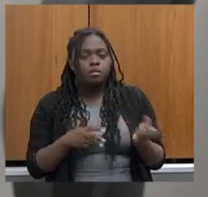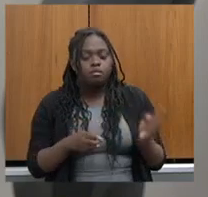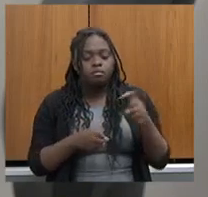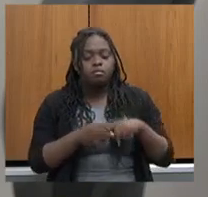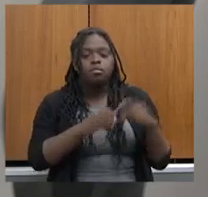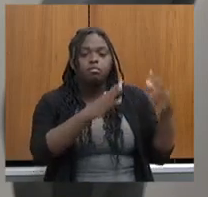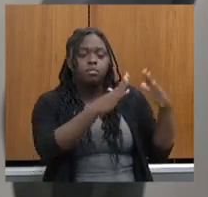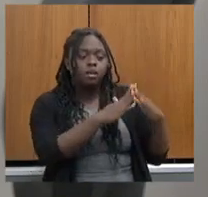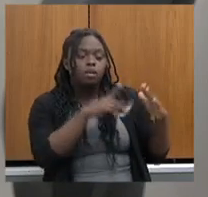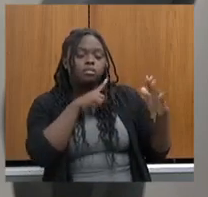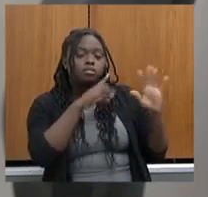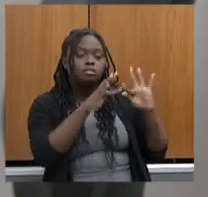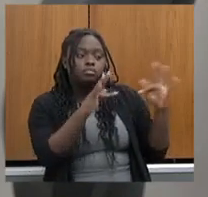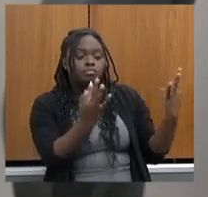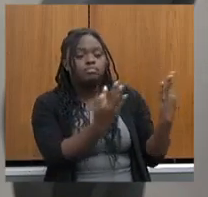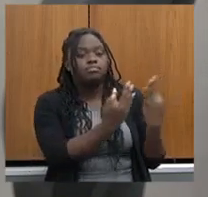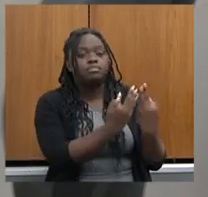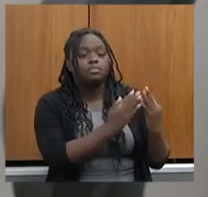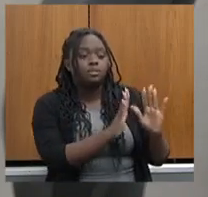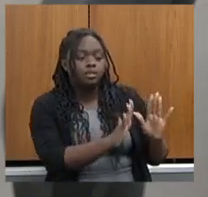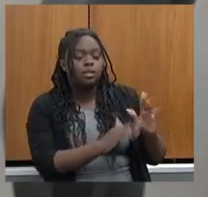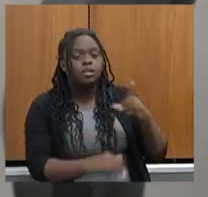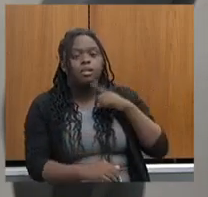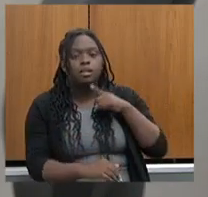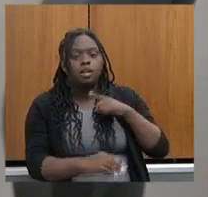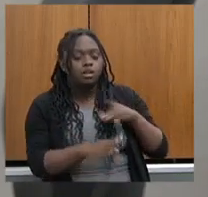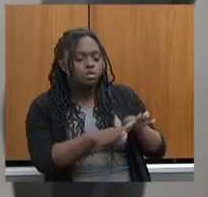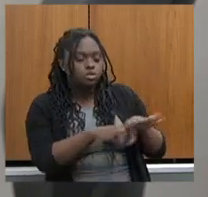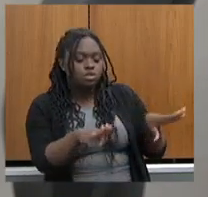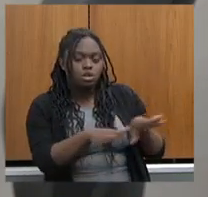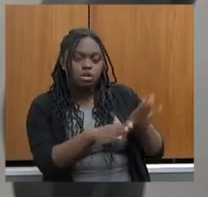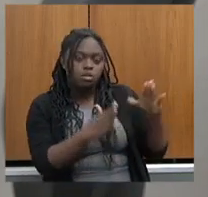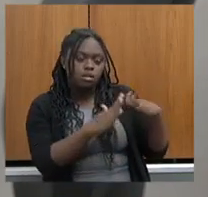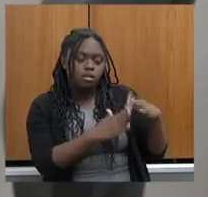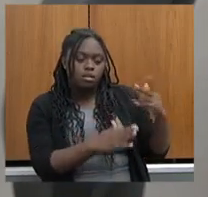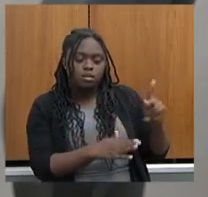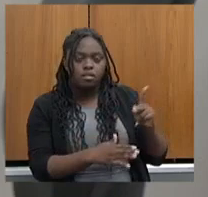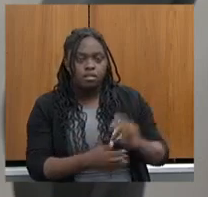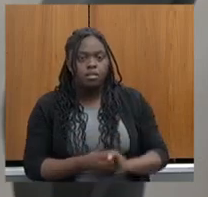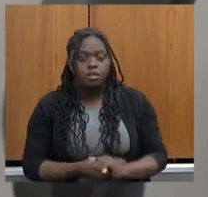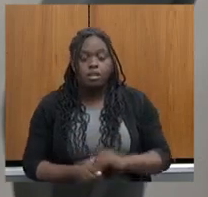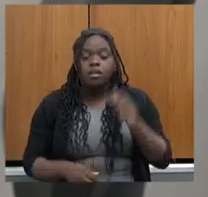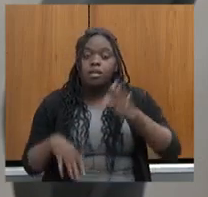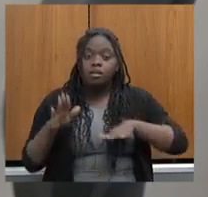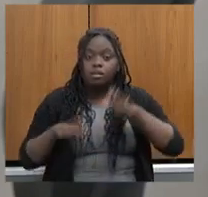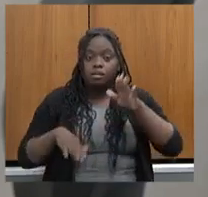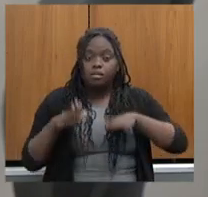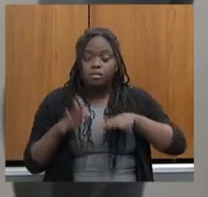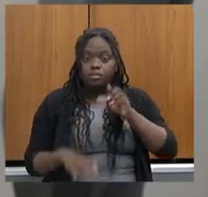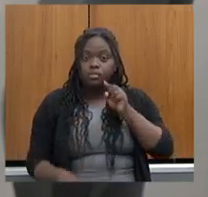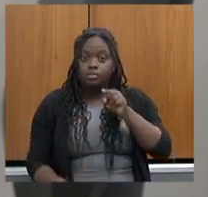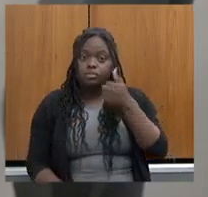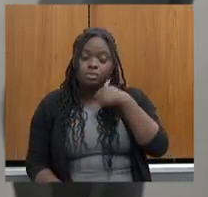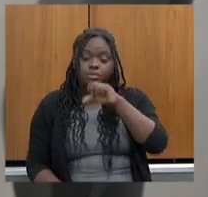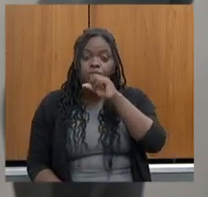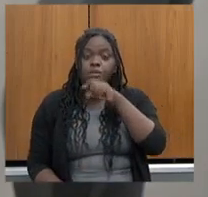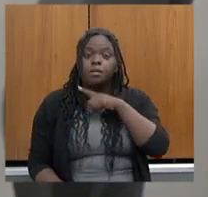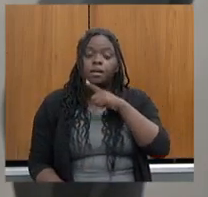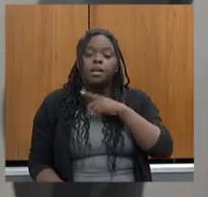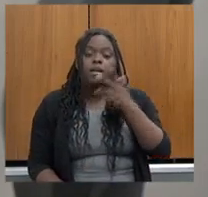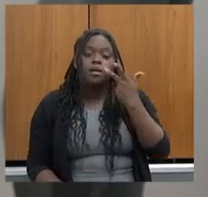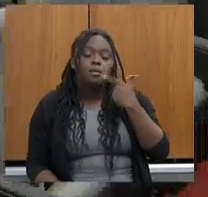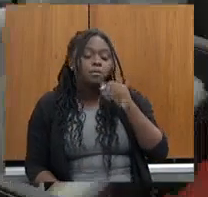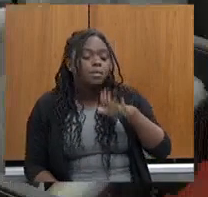para casa ele tem família ele tem o chão da casa dele que ele vai pisar que muitas vezes né mamãe tem uma criança ali